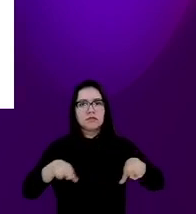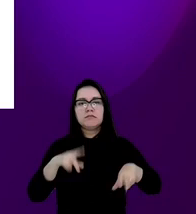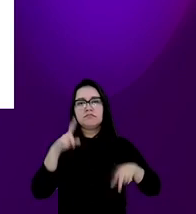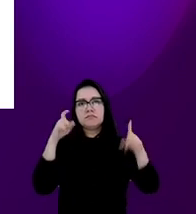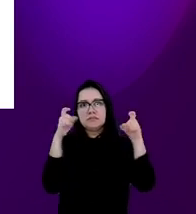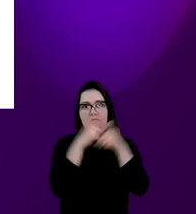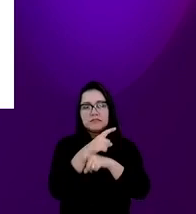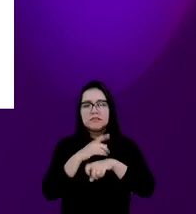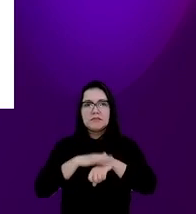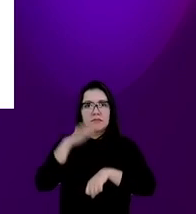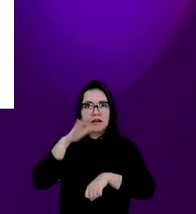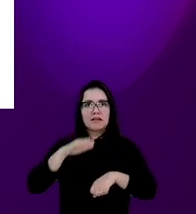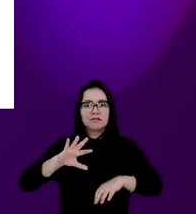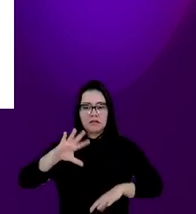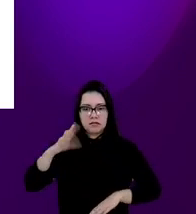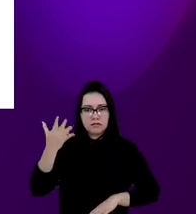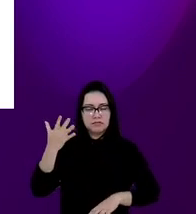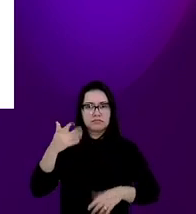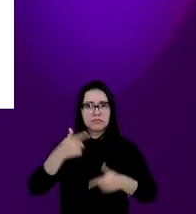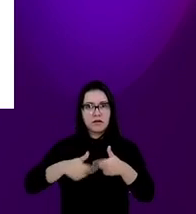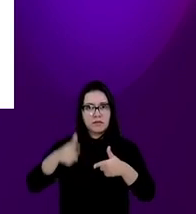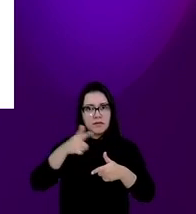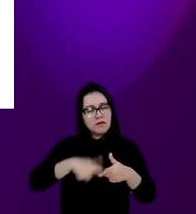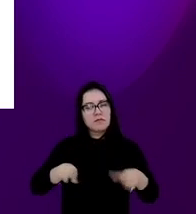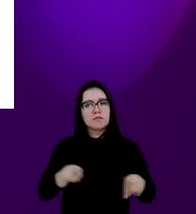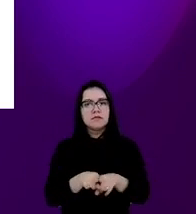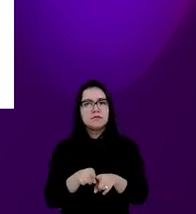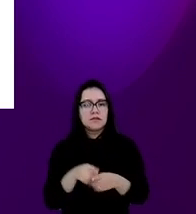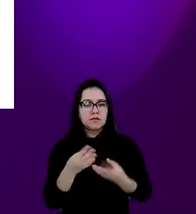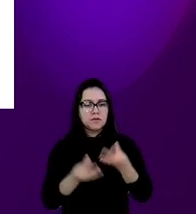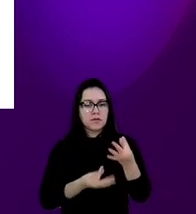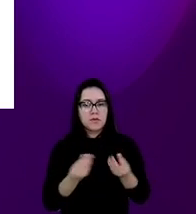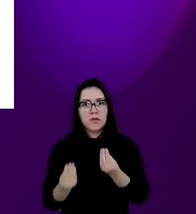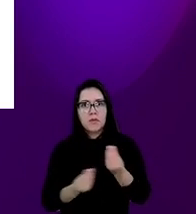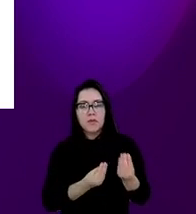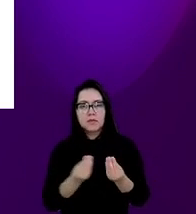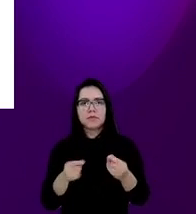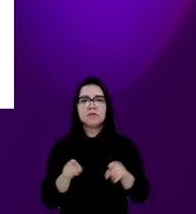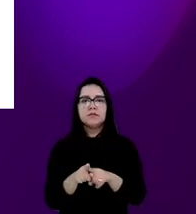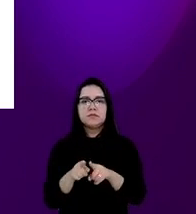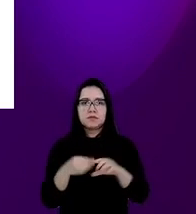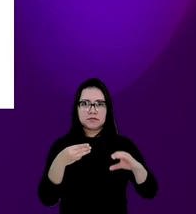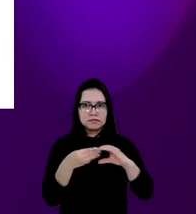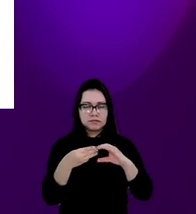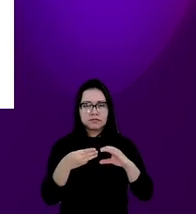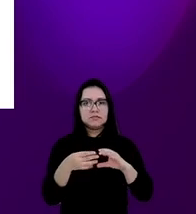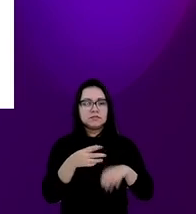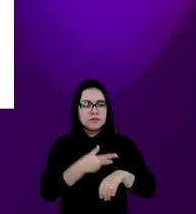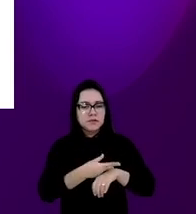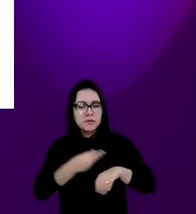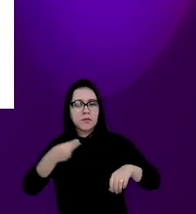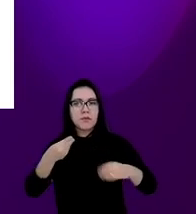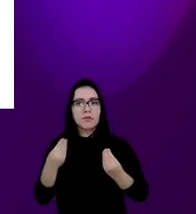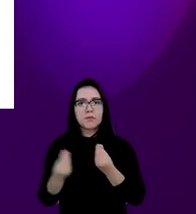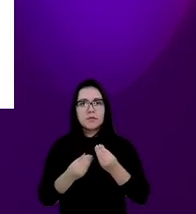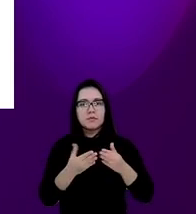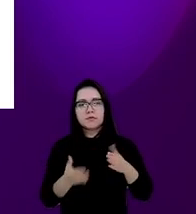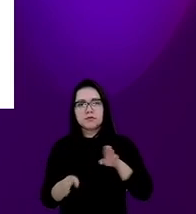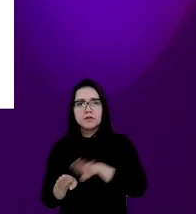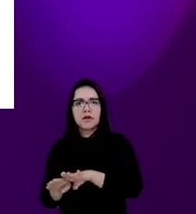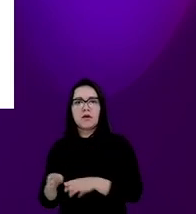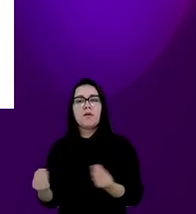a descontinuação da terapia de acordo com a chegada das células, permitindo, assim, a devida